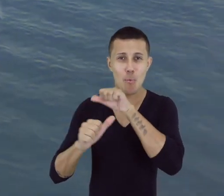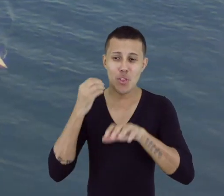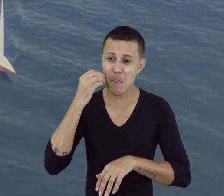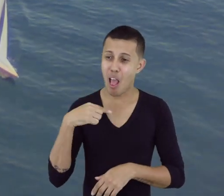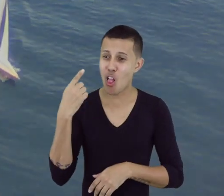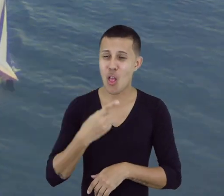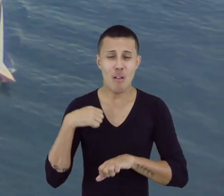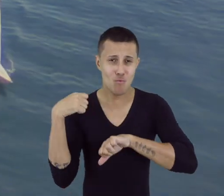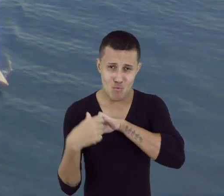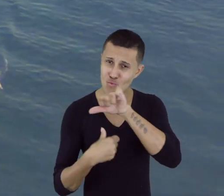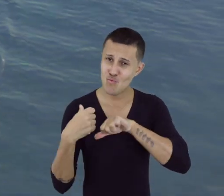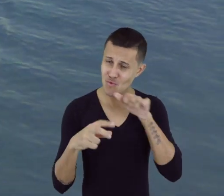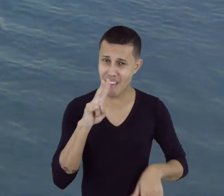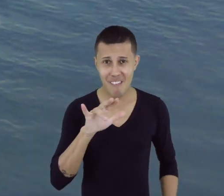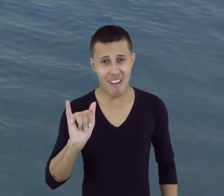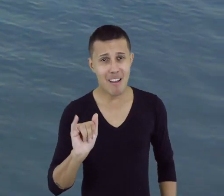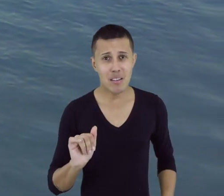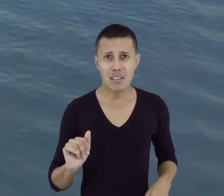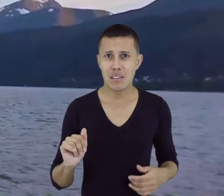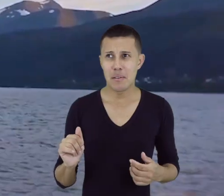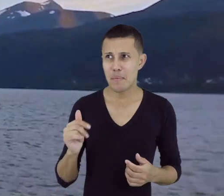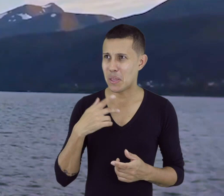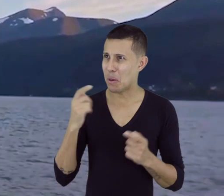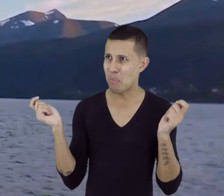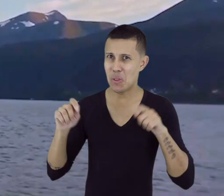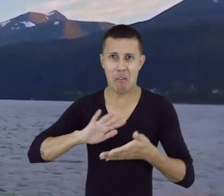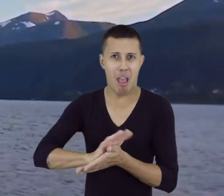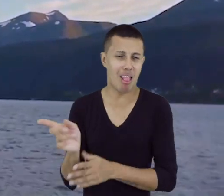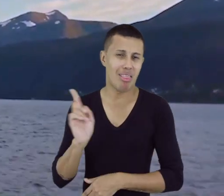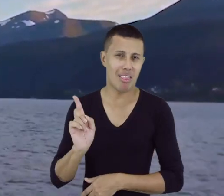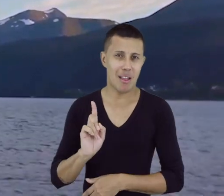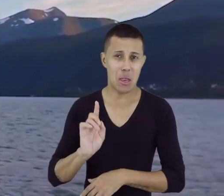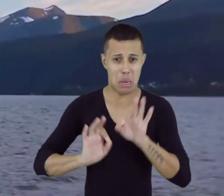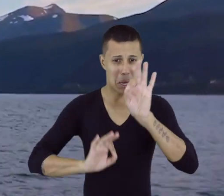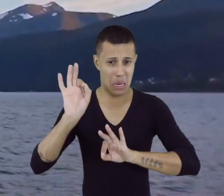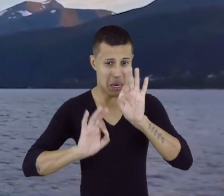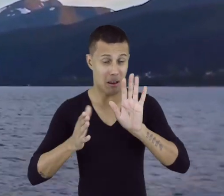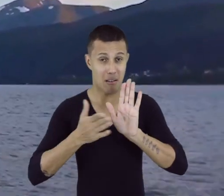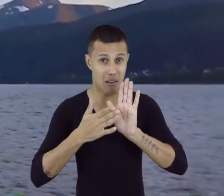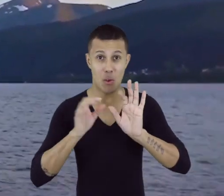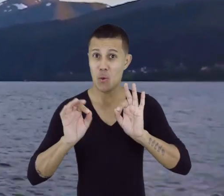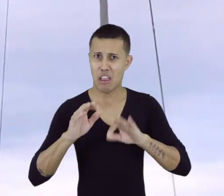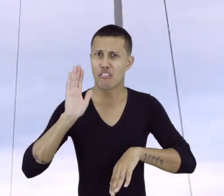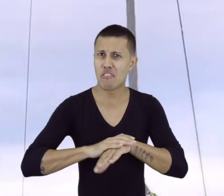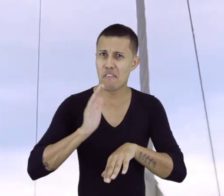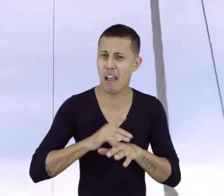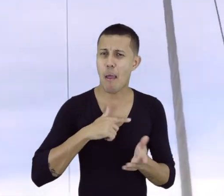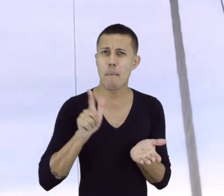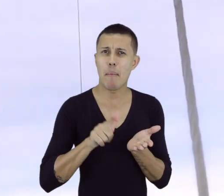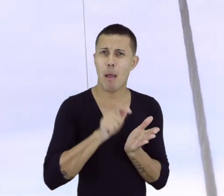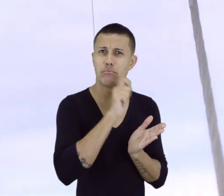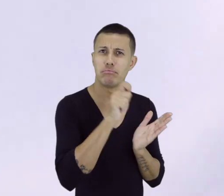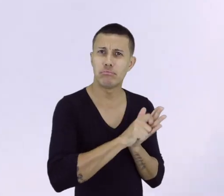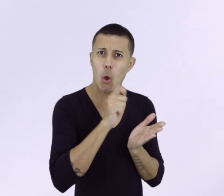nossas experiências vão mudando. É, por isso eu acho que eles são impossíveis de destruir. E os planos, não. Os planos a gente faz, a gente escreve